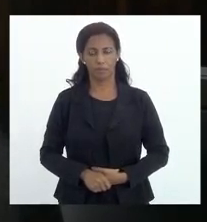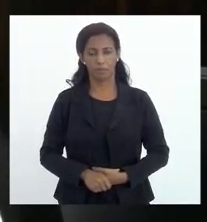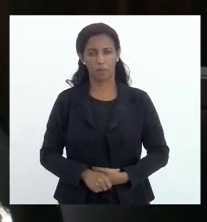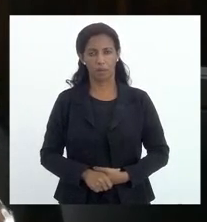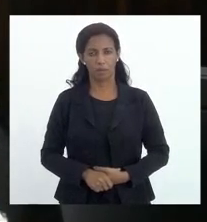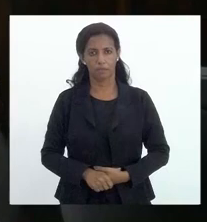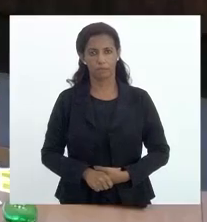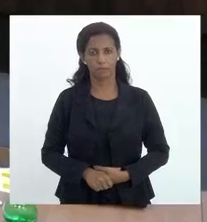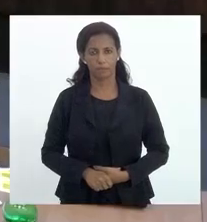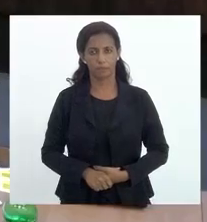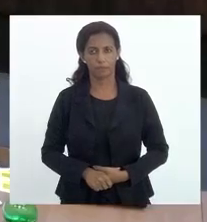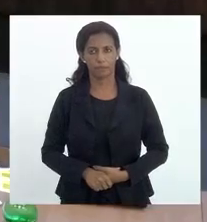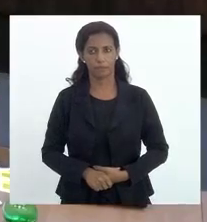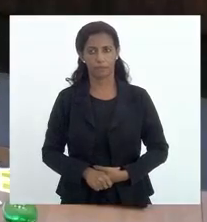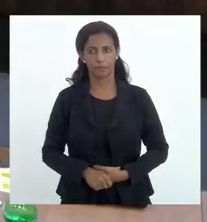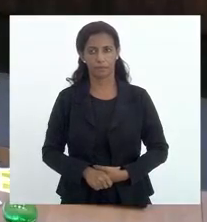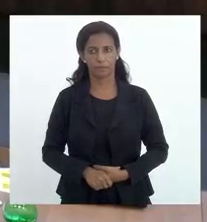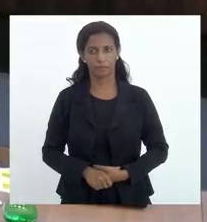a parte